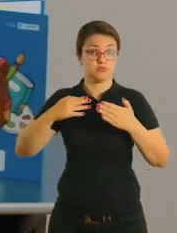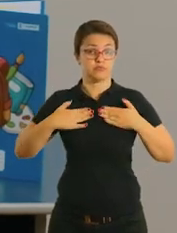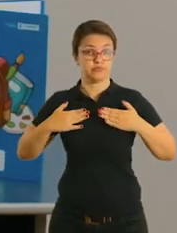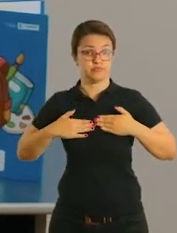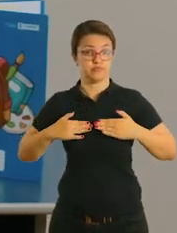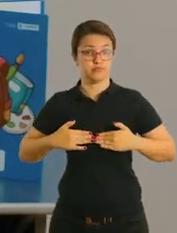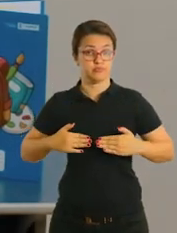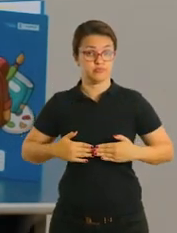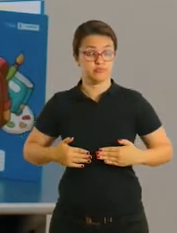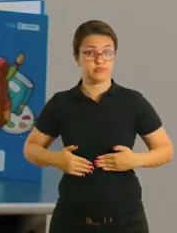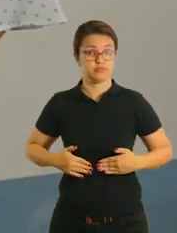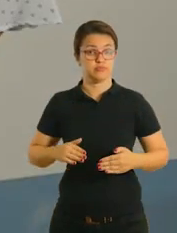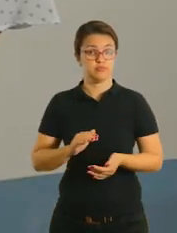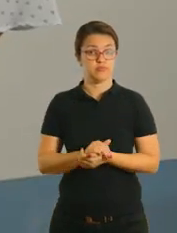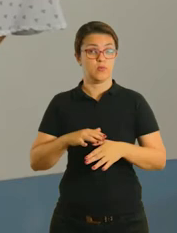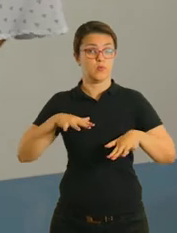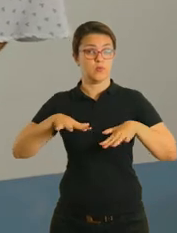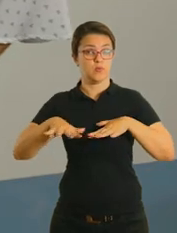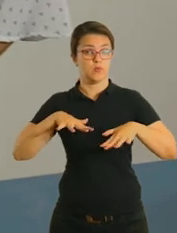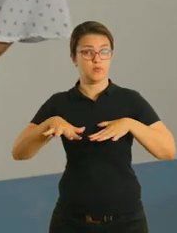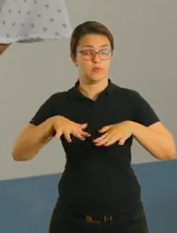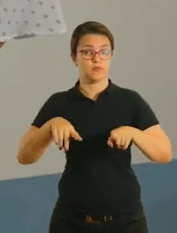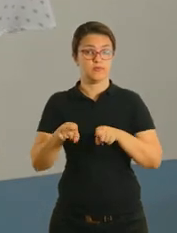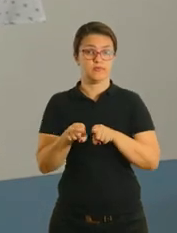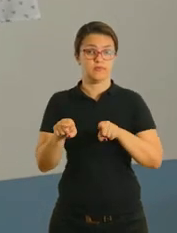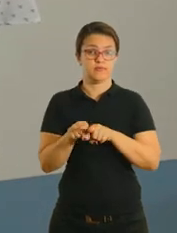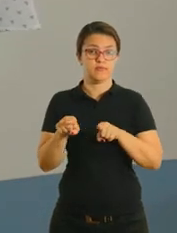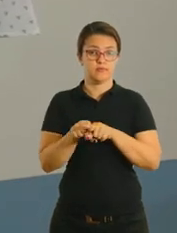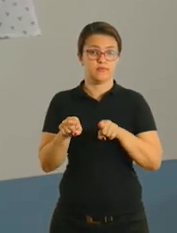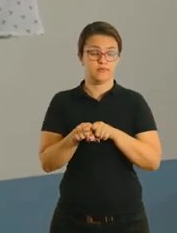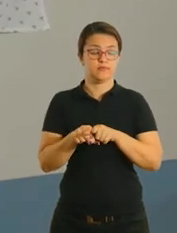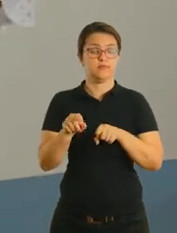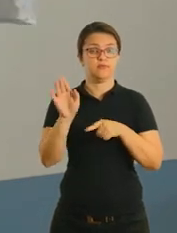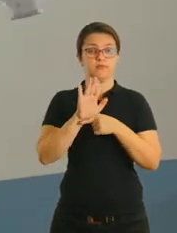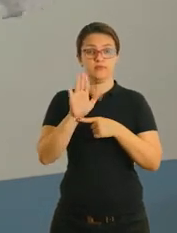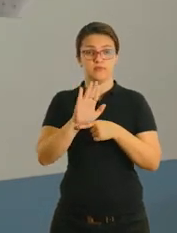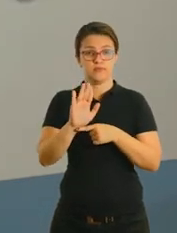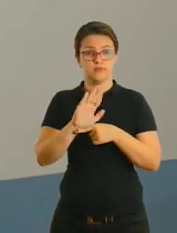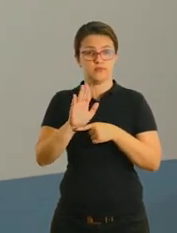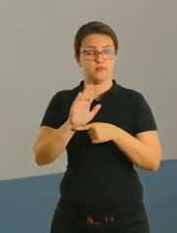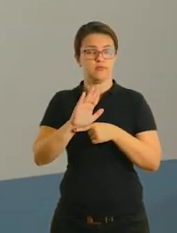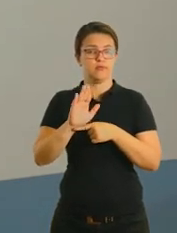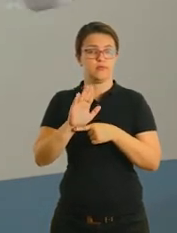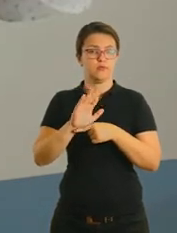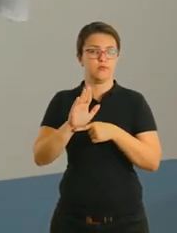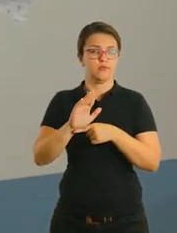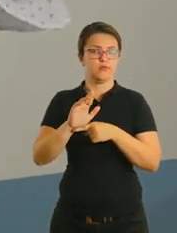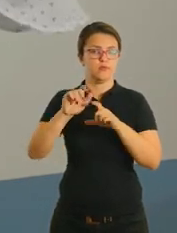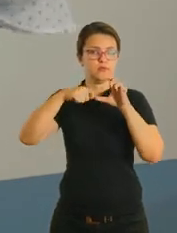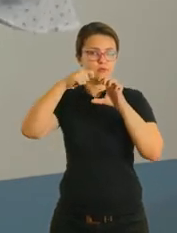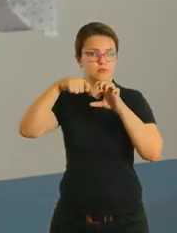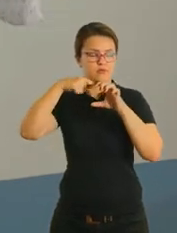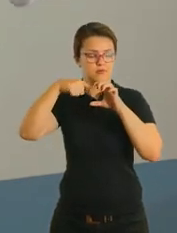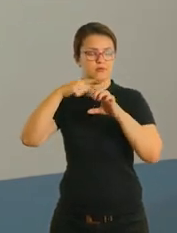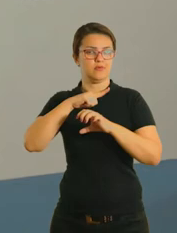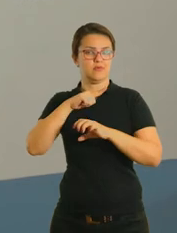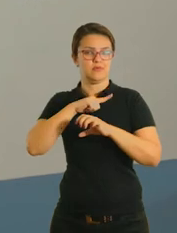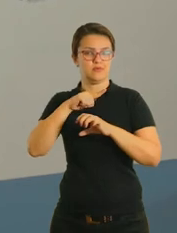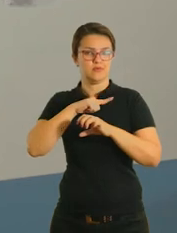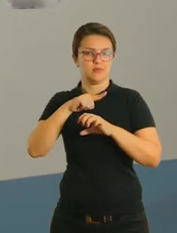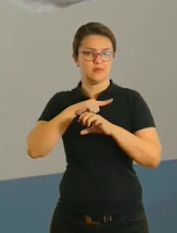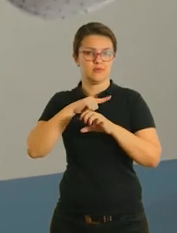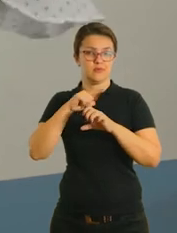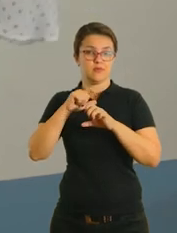do corpo, né, de alguns movimentos. Nós temos aí um vídeo que facilita na hora